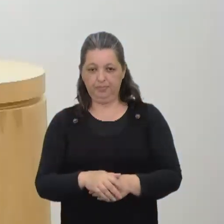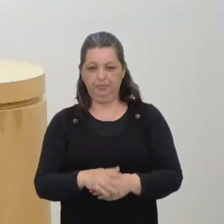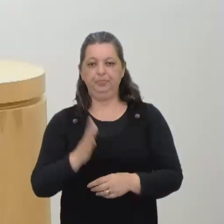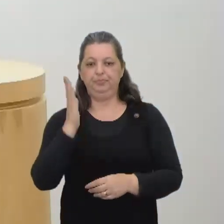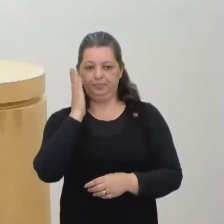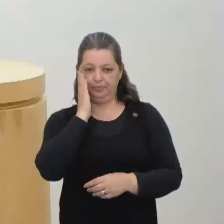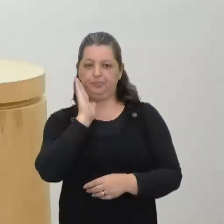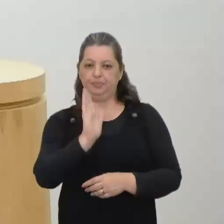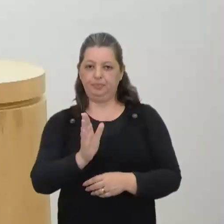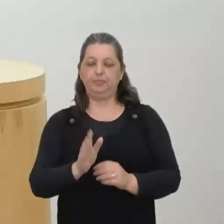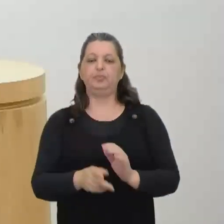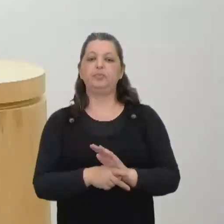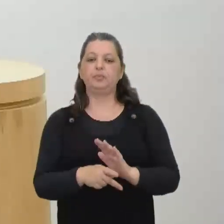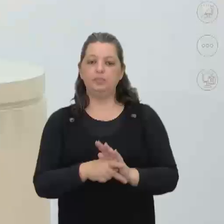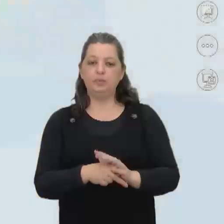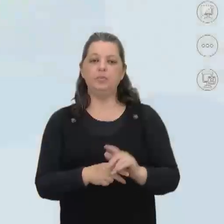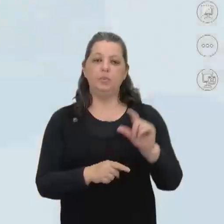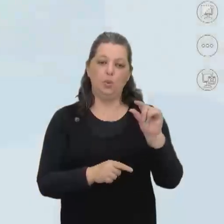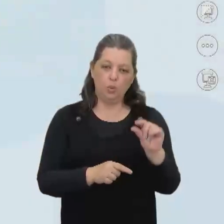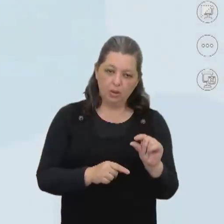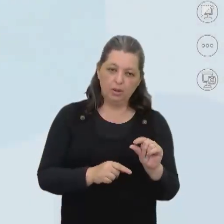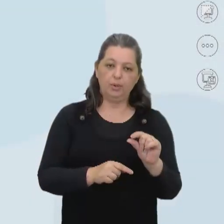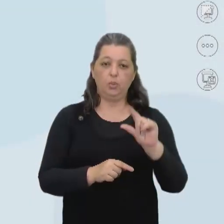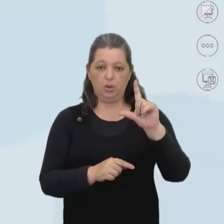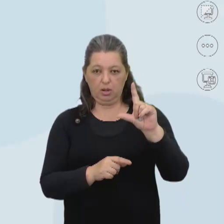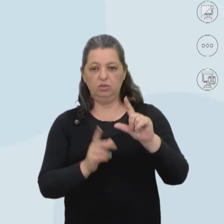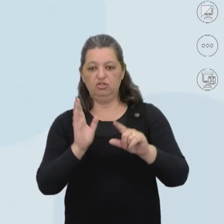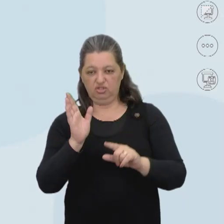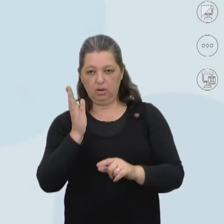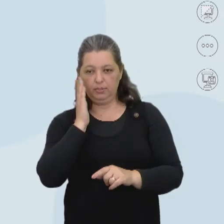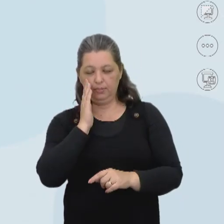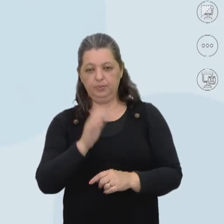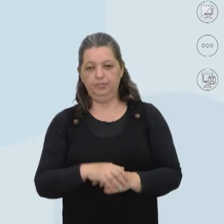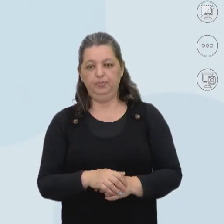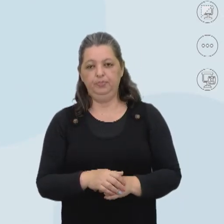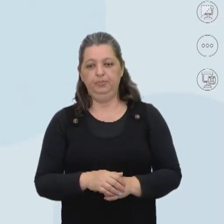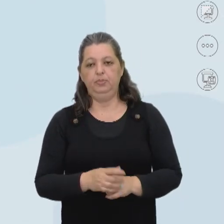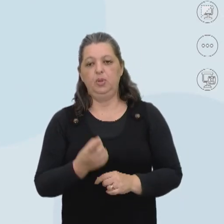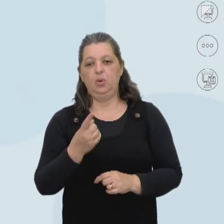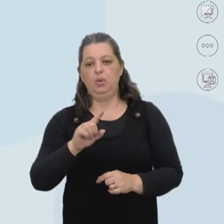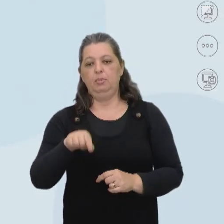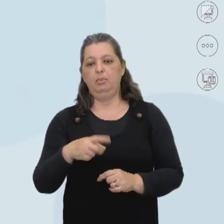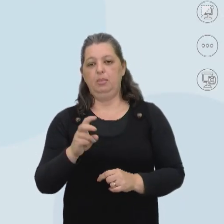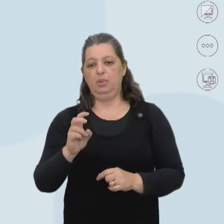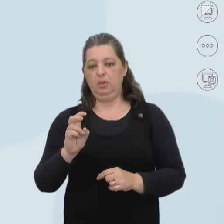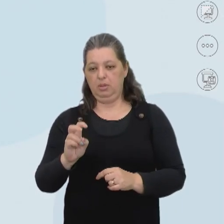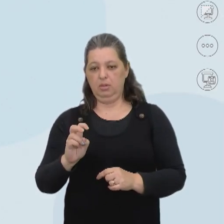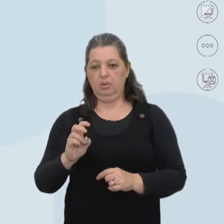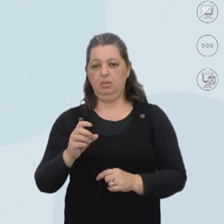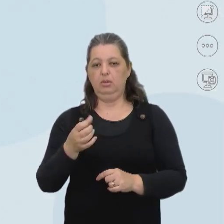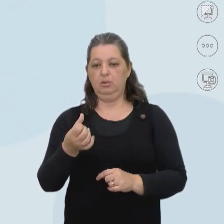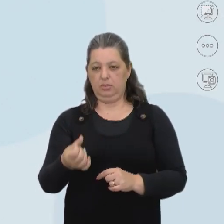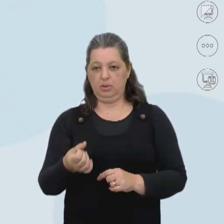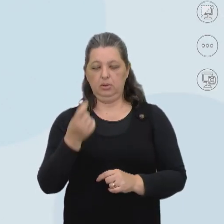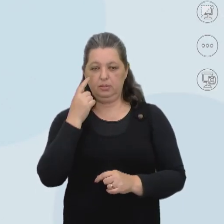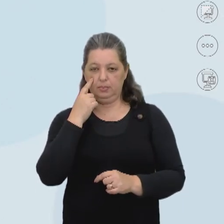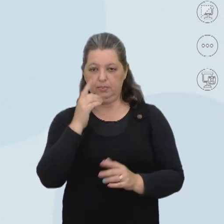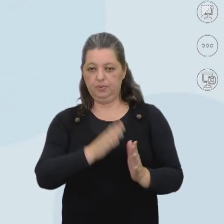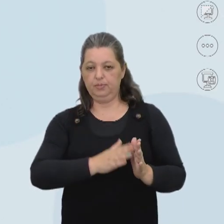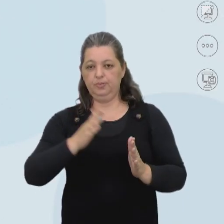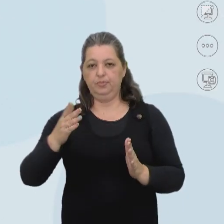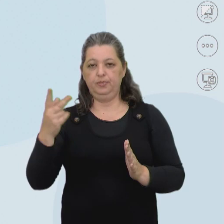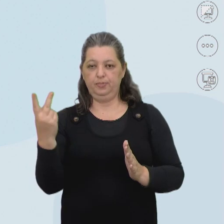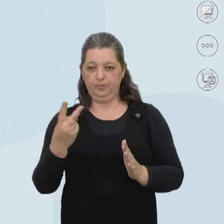já sei parte pequena, já sei parte grande. Pode colocar para eles lá? 1,5 e 6. Agora a gente vai continuar para a parte 2. Olha lá a parte